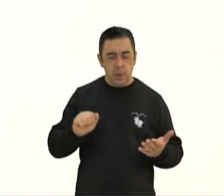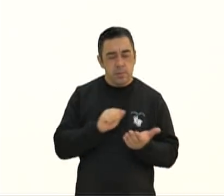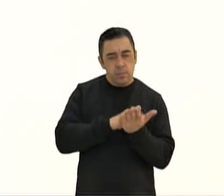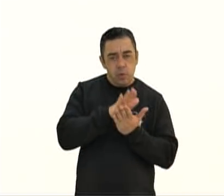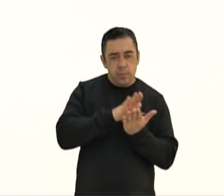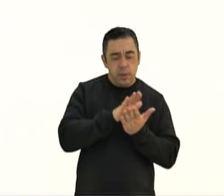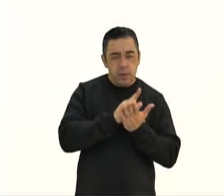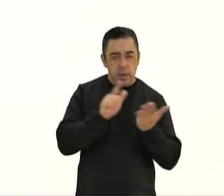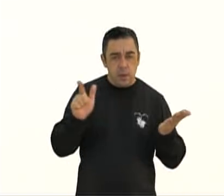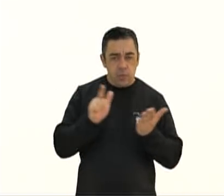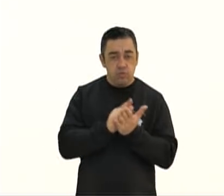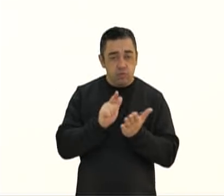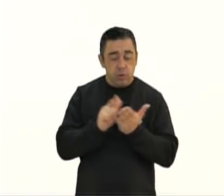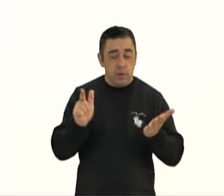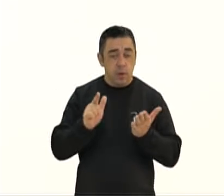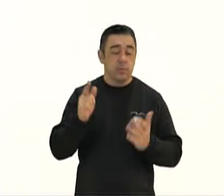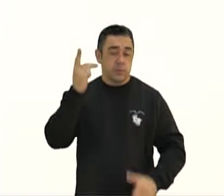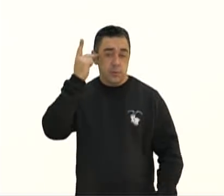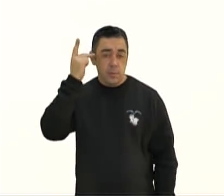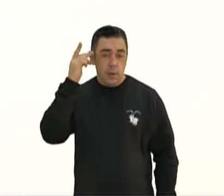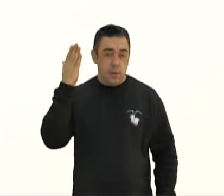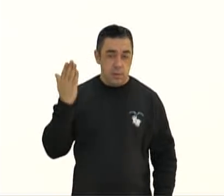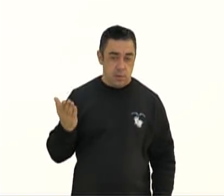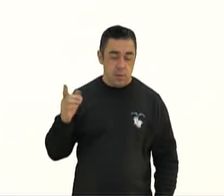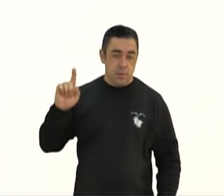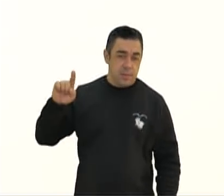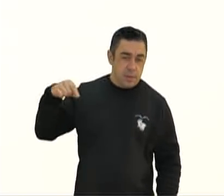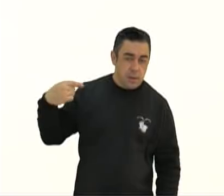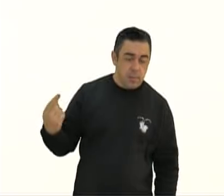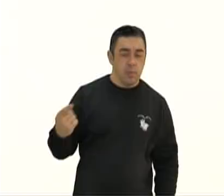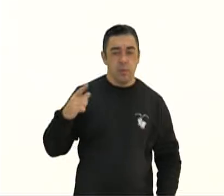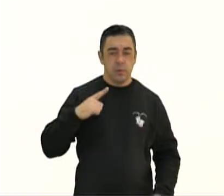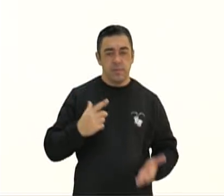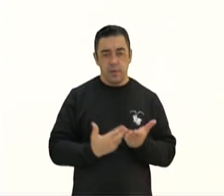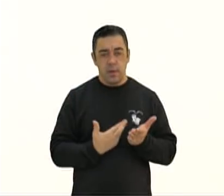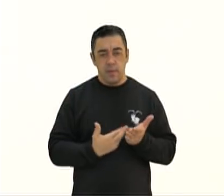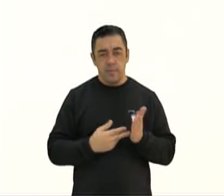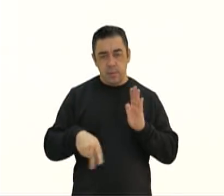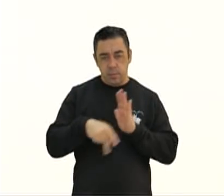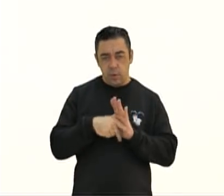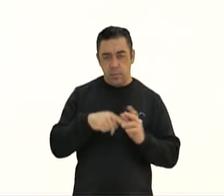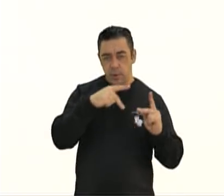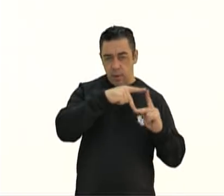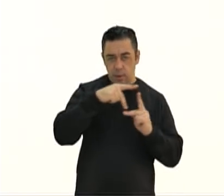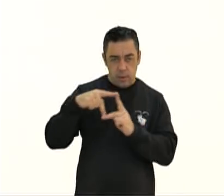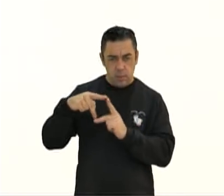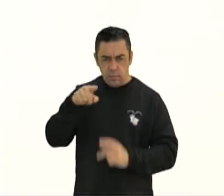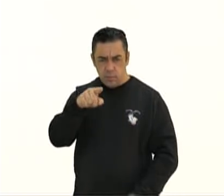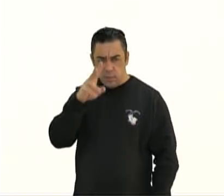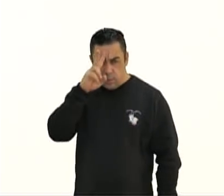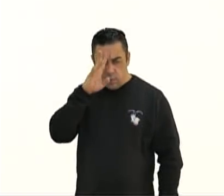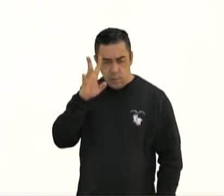no jornal Folha de São Paulo e, posteriormente, ganhou sua própria revista. Você se lembra